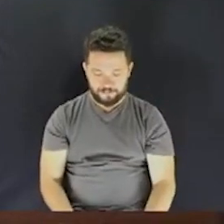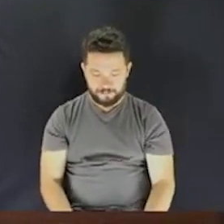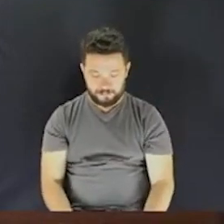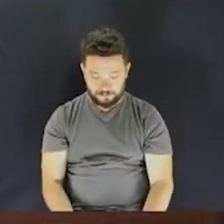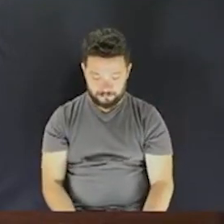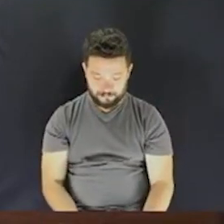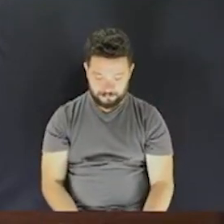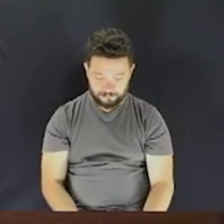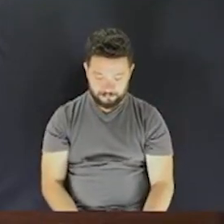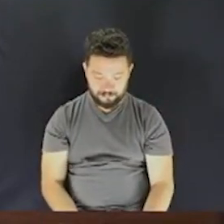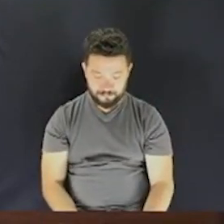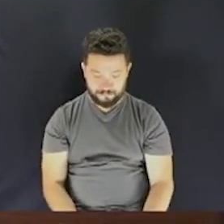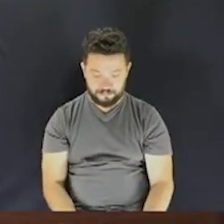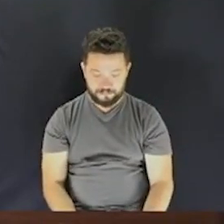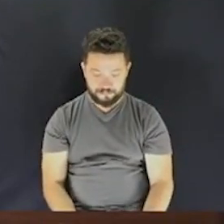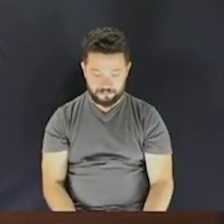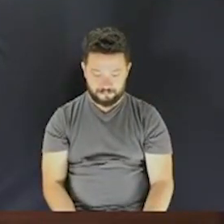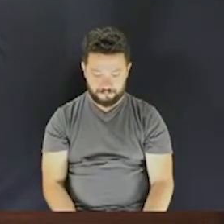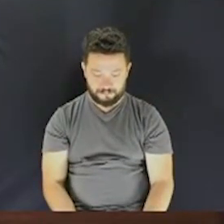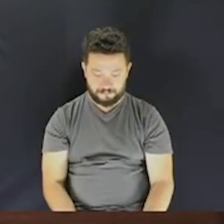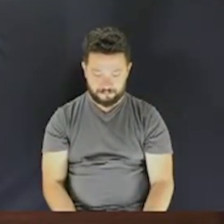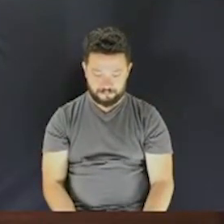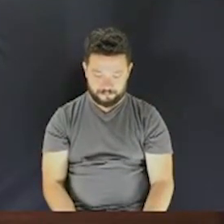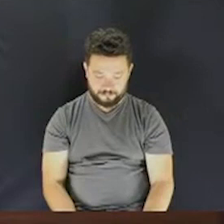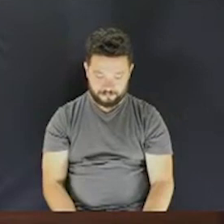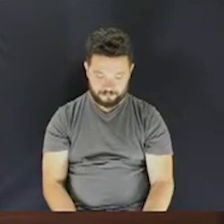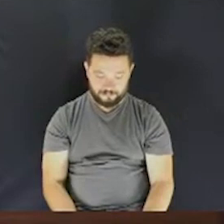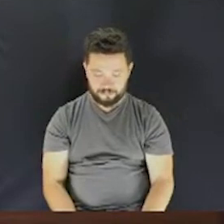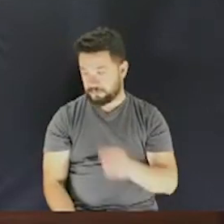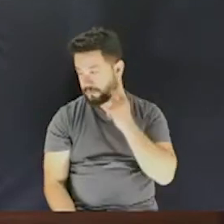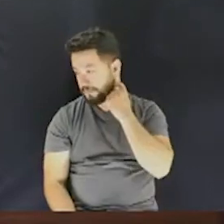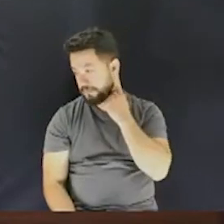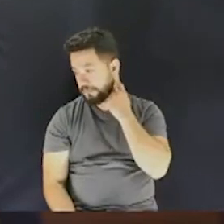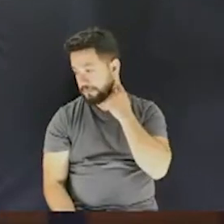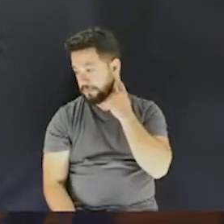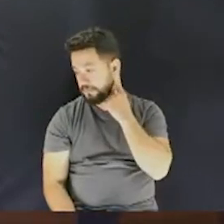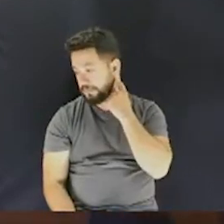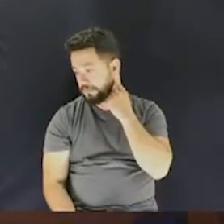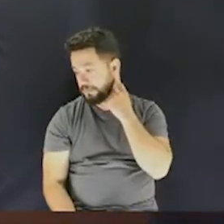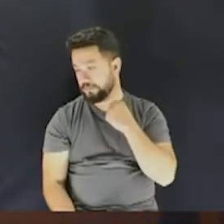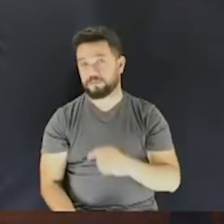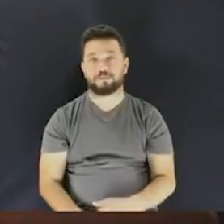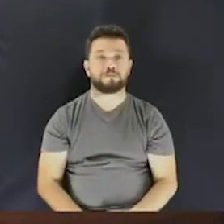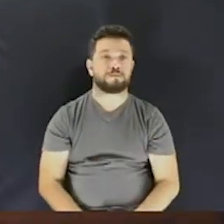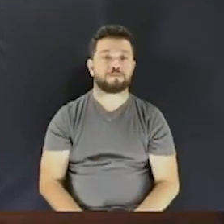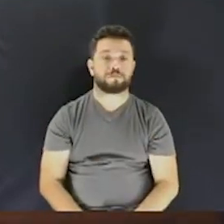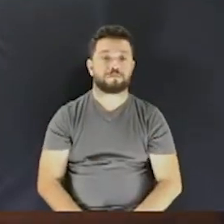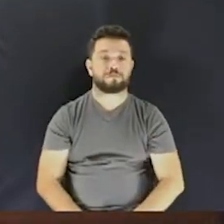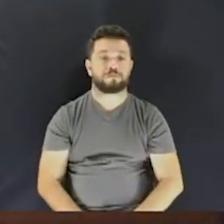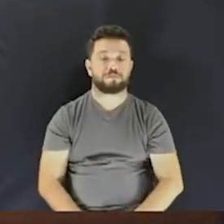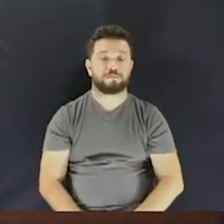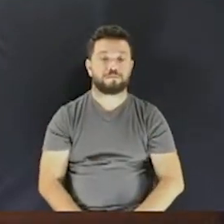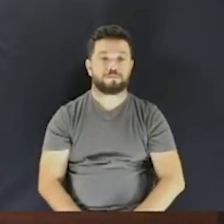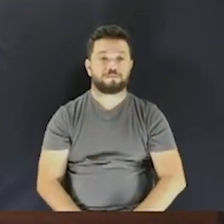borg encerrada a discussão Vamos à votação consulta Se algum Vereador deseja encaminhar não então a votação